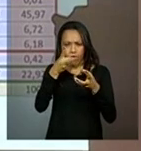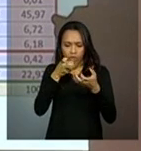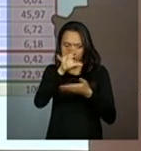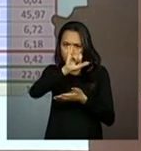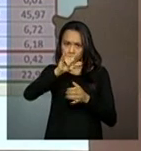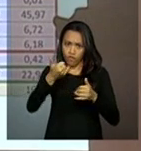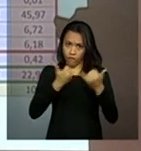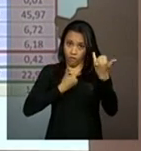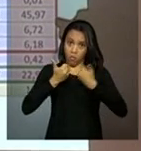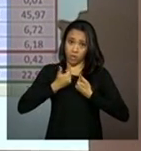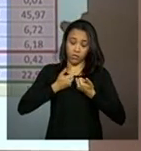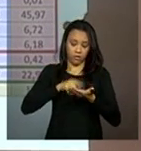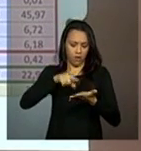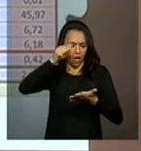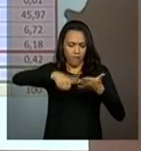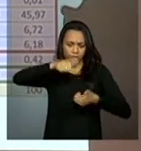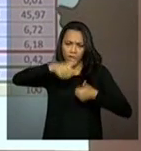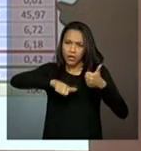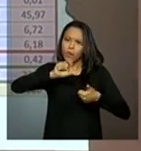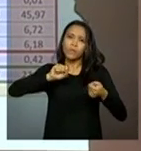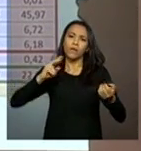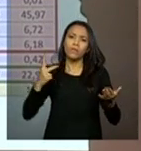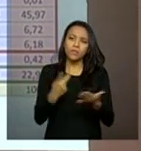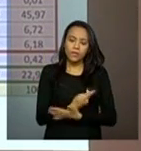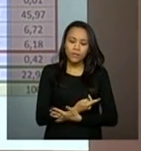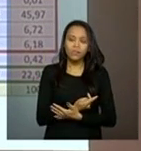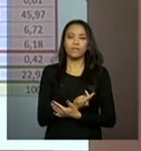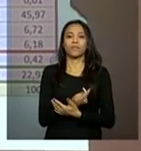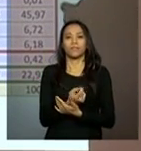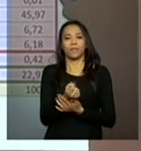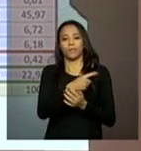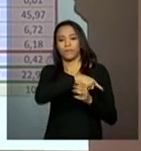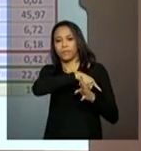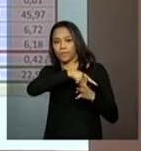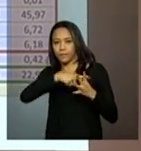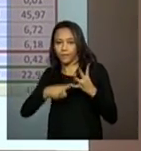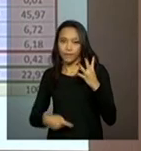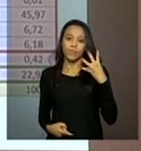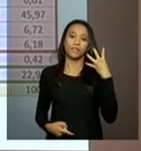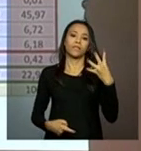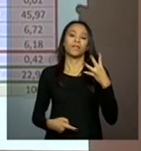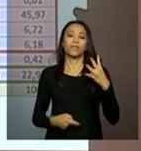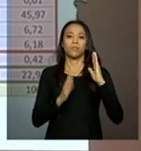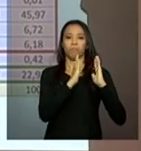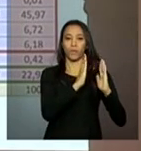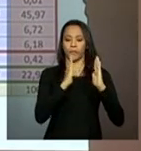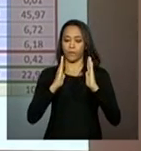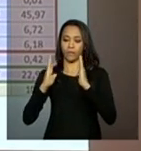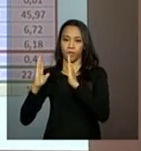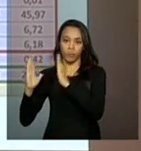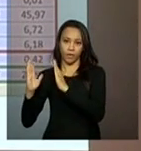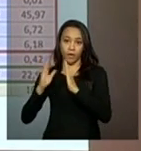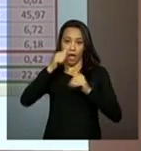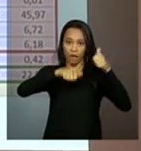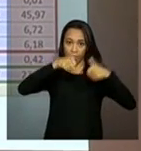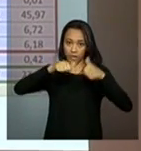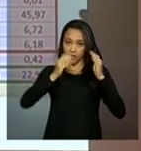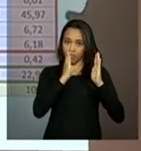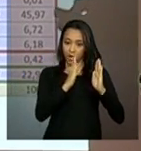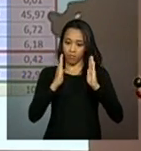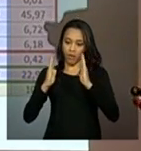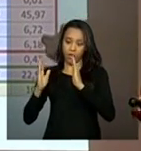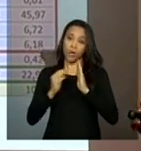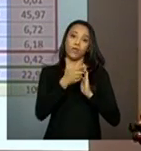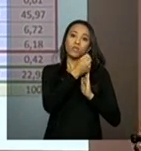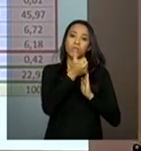dados explicitamente postos para os três pontos de avaliação 2008, 2010,